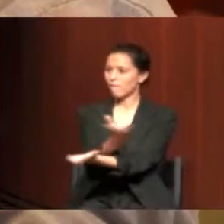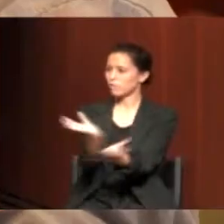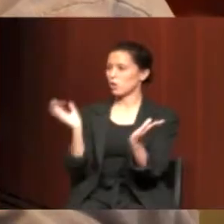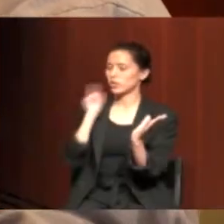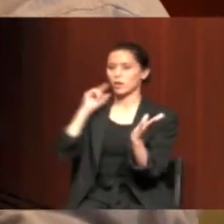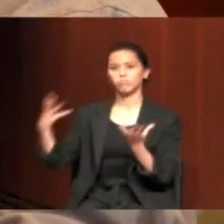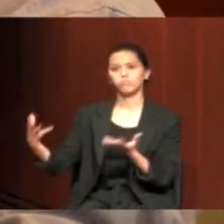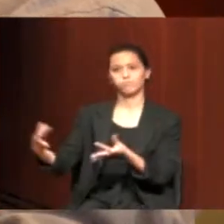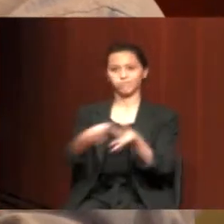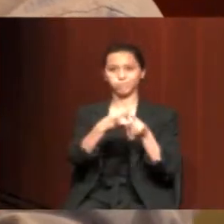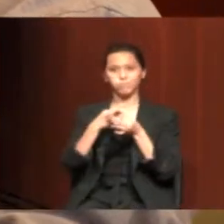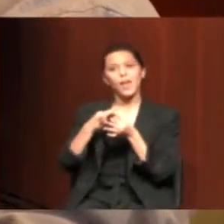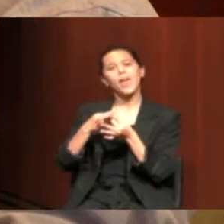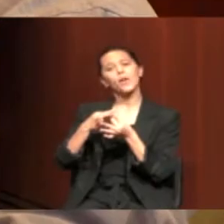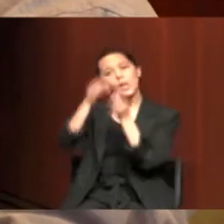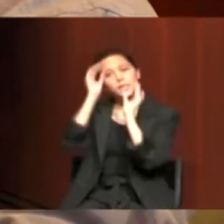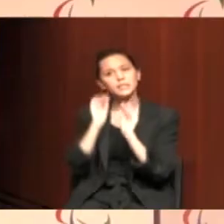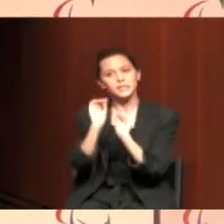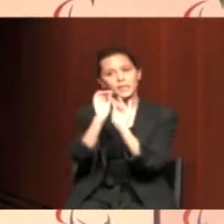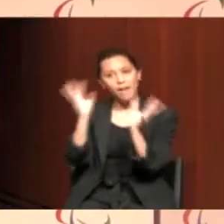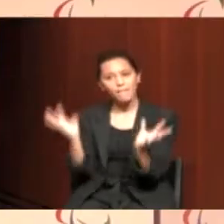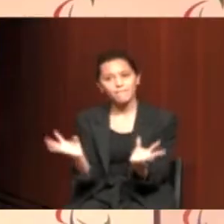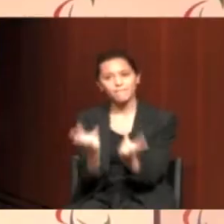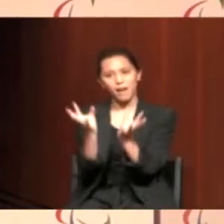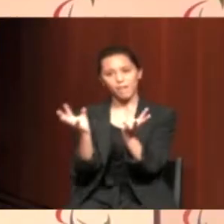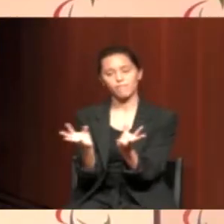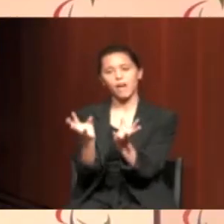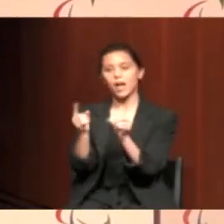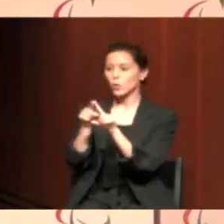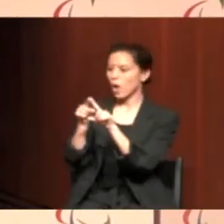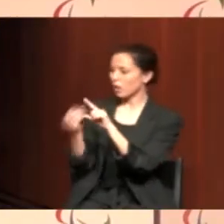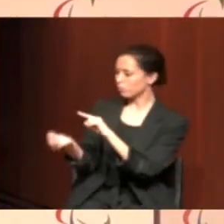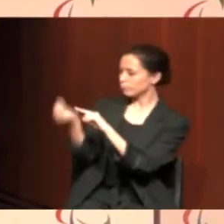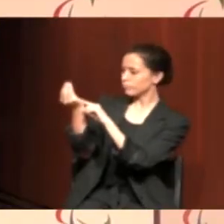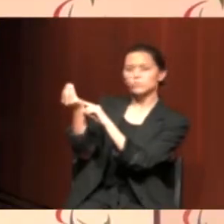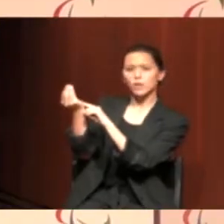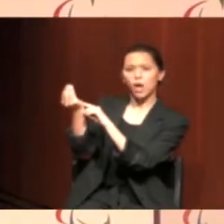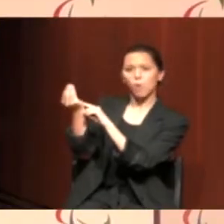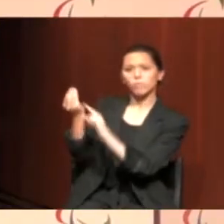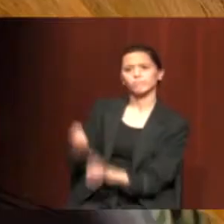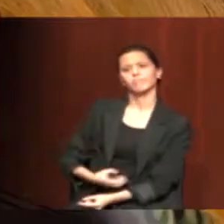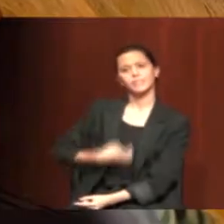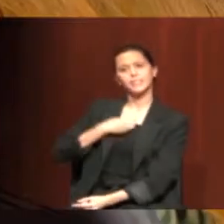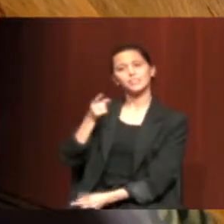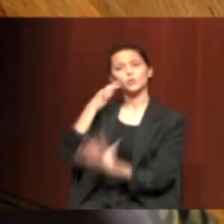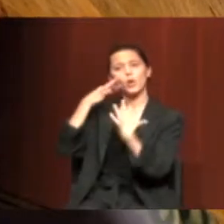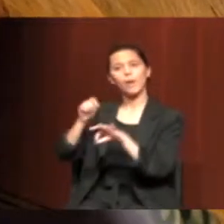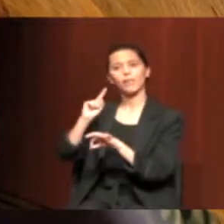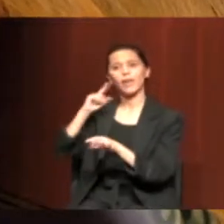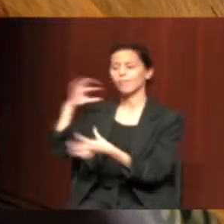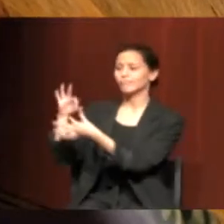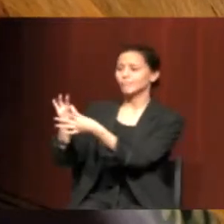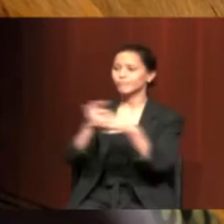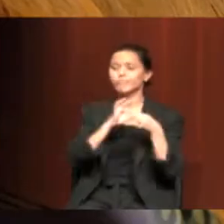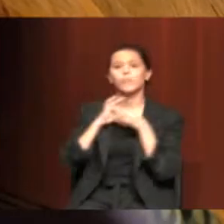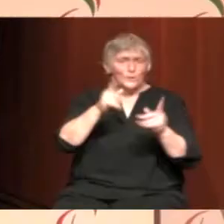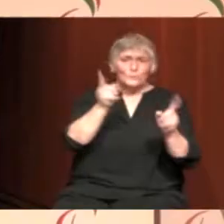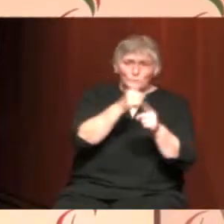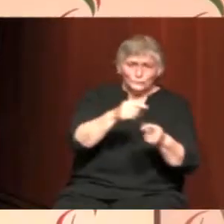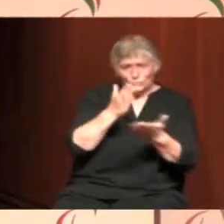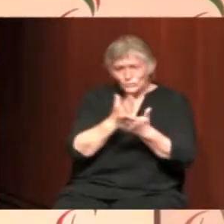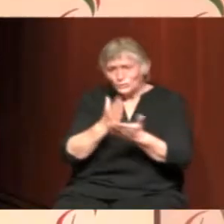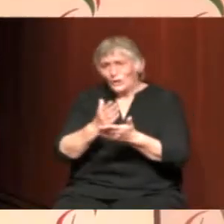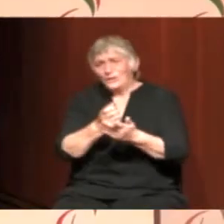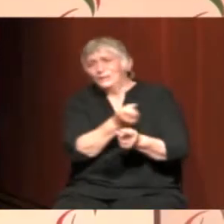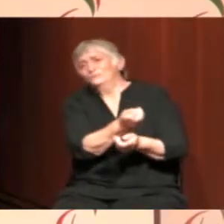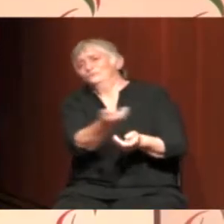Pretende-se ensinar e educar para que o diferente seja visto com normalidade e desenvolver com alunos atitudes mais inclusivas. Nós,